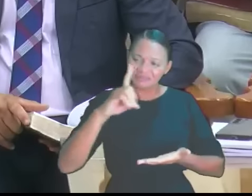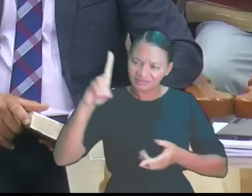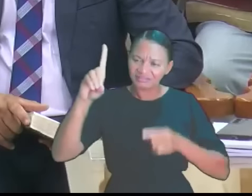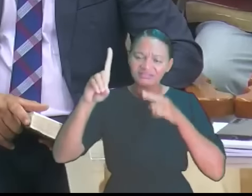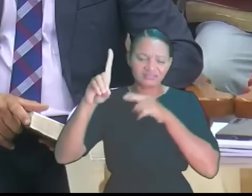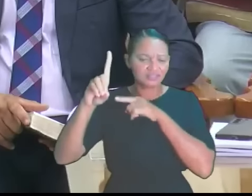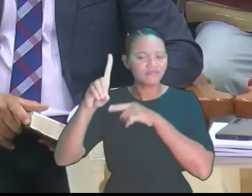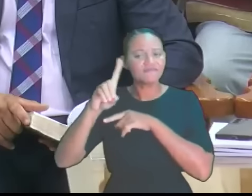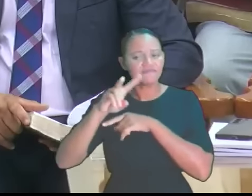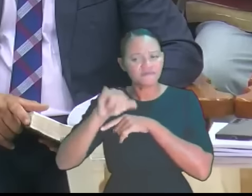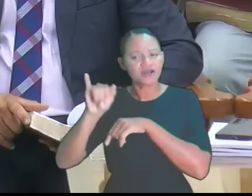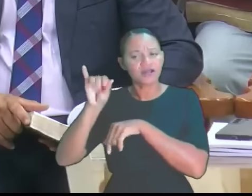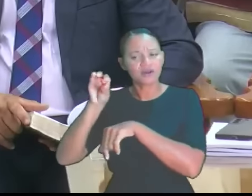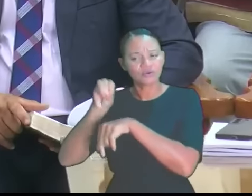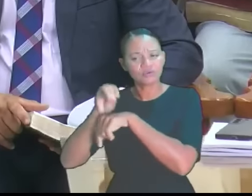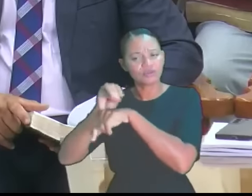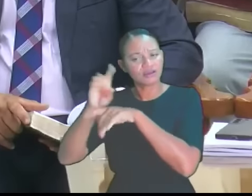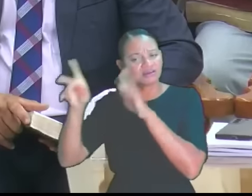para si.